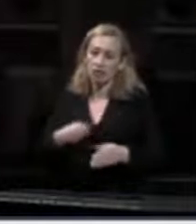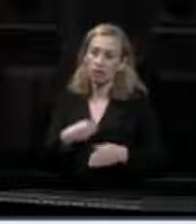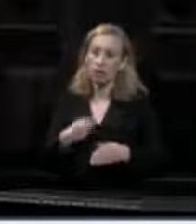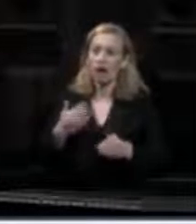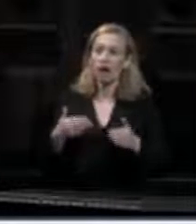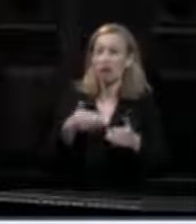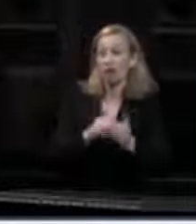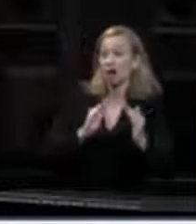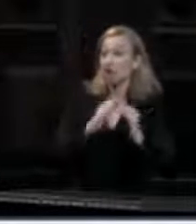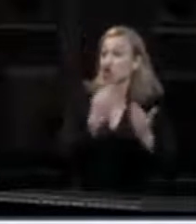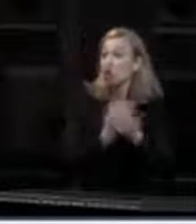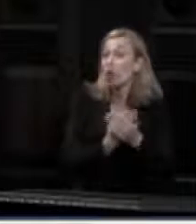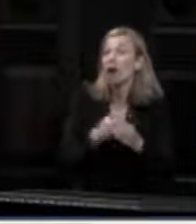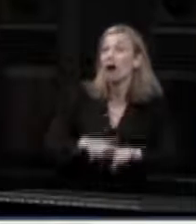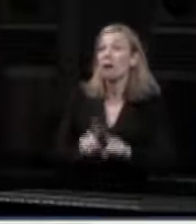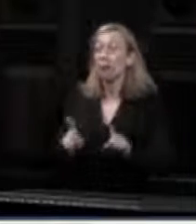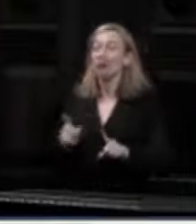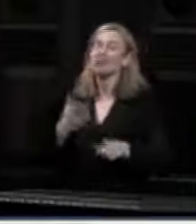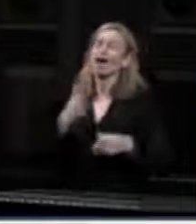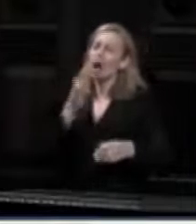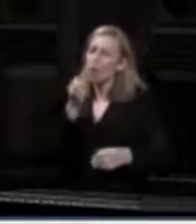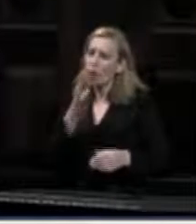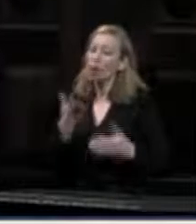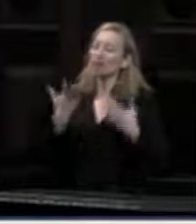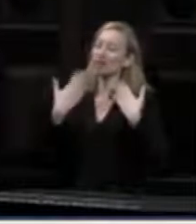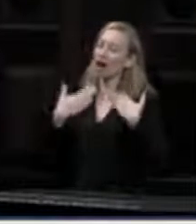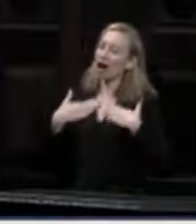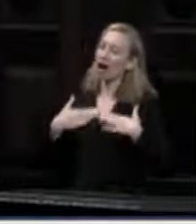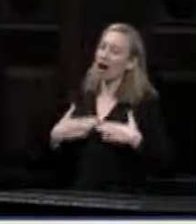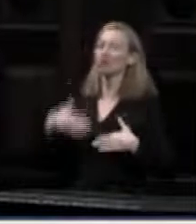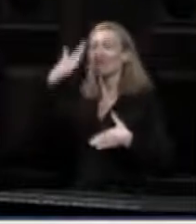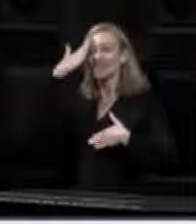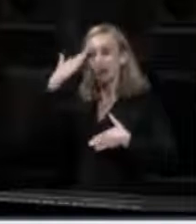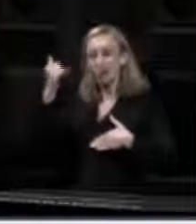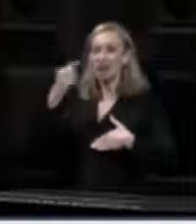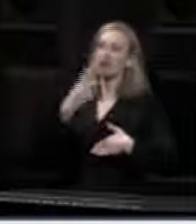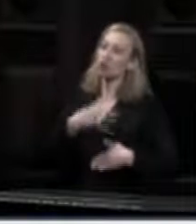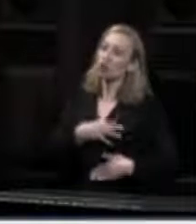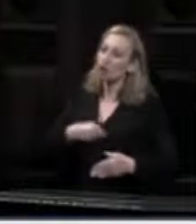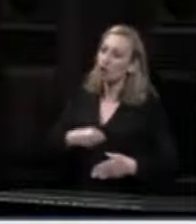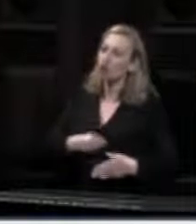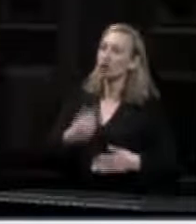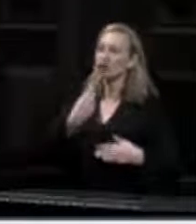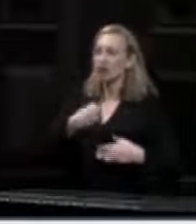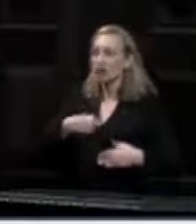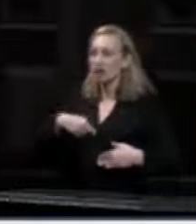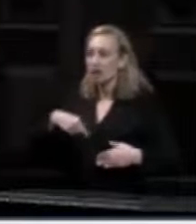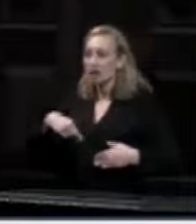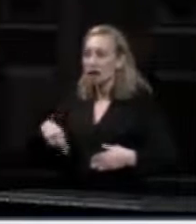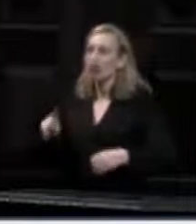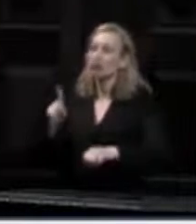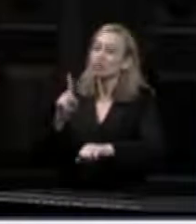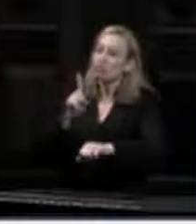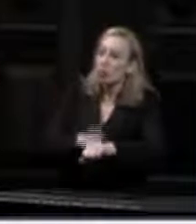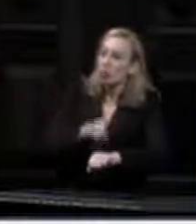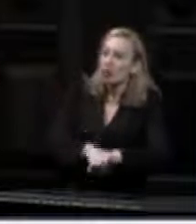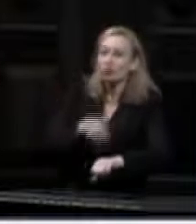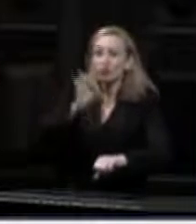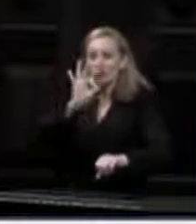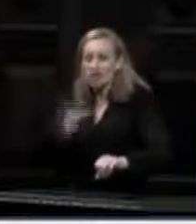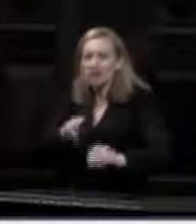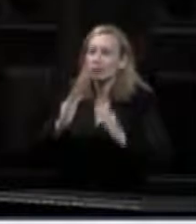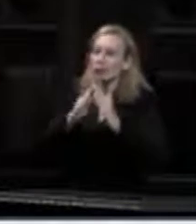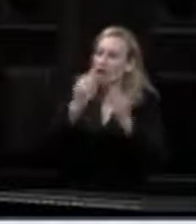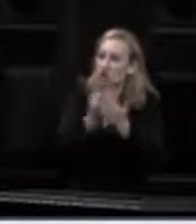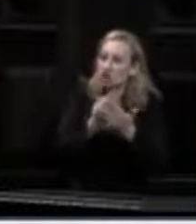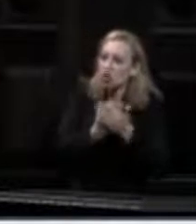muito grande, mas ter a tranquilidade de que seu filho será levado no horário certo, voltará para sua